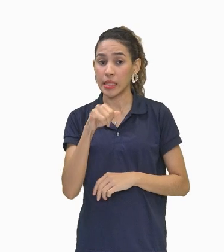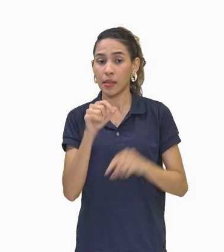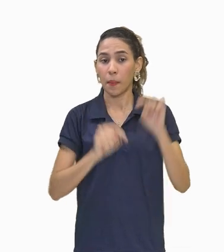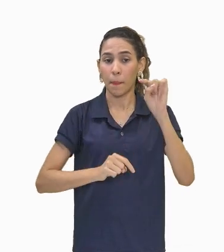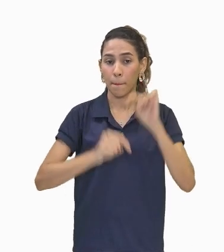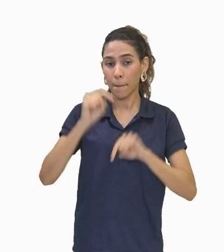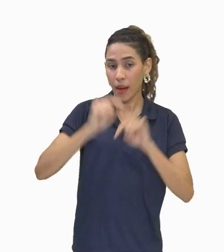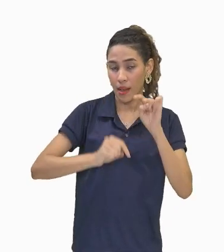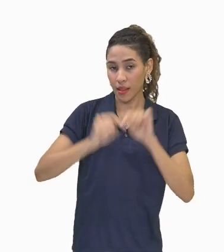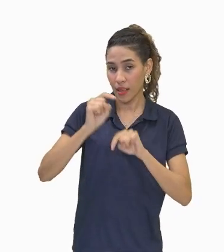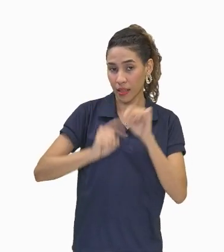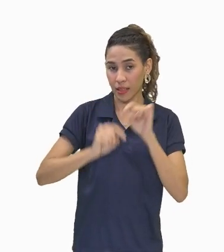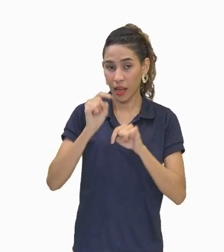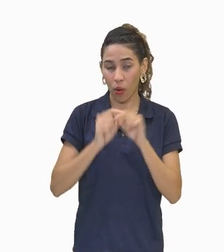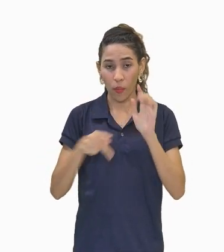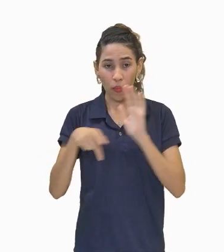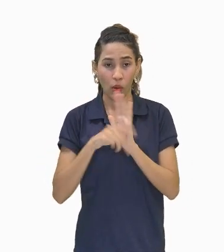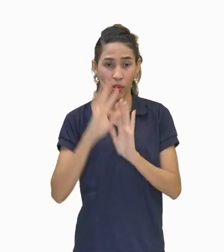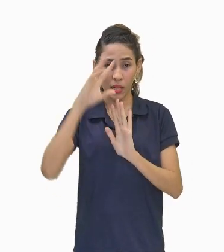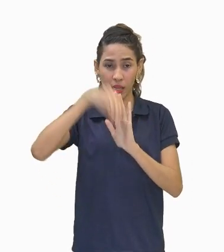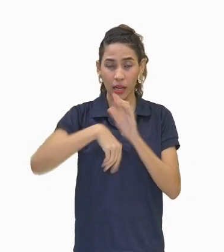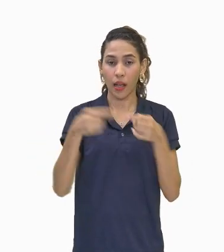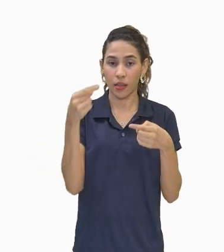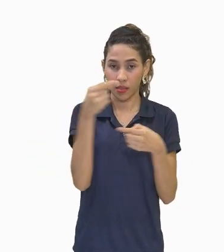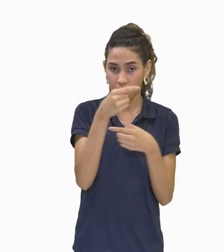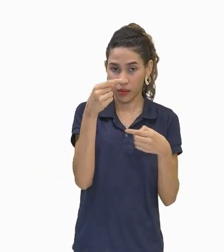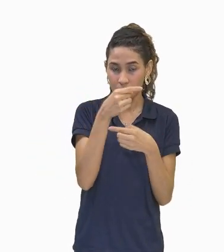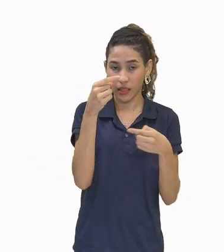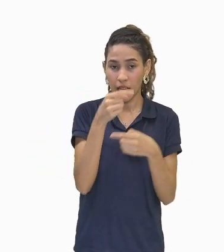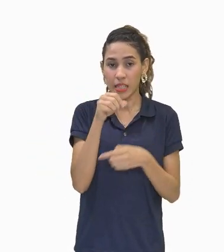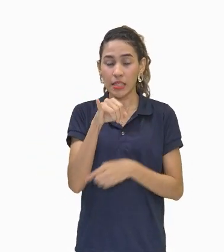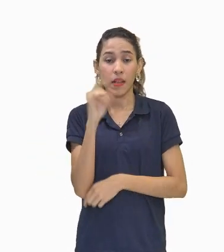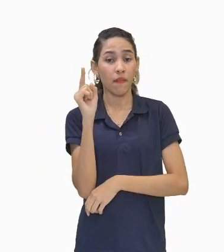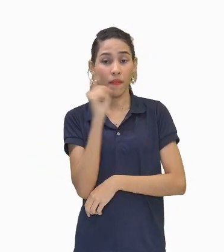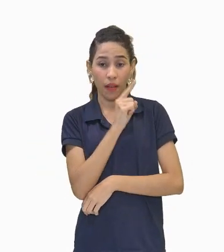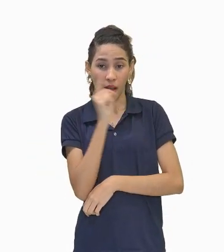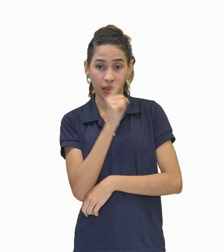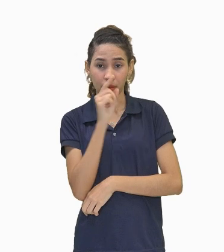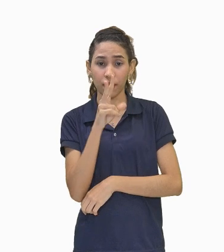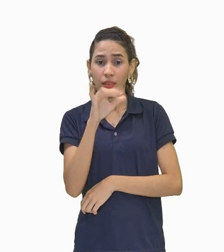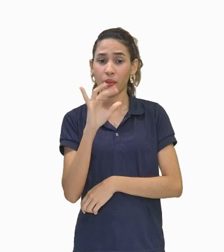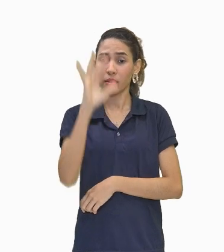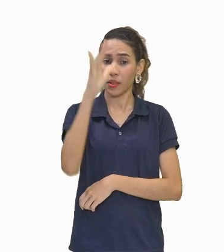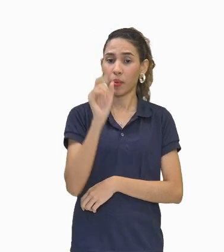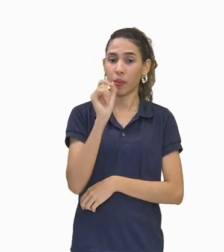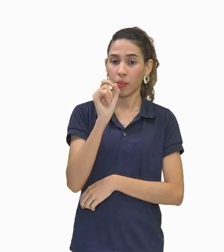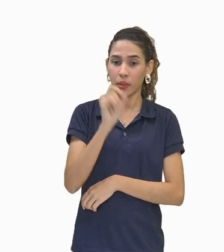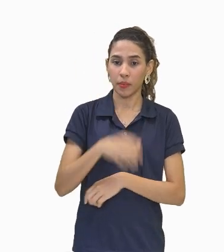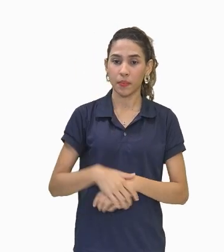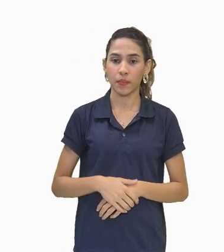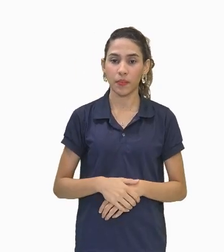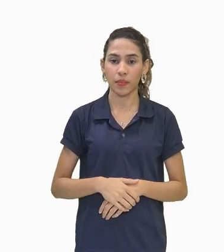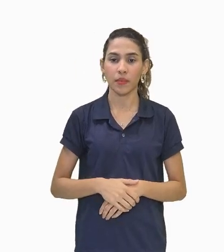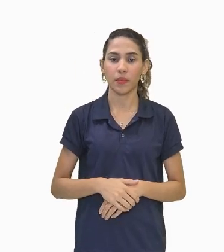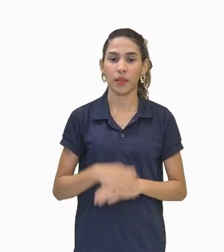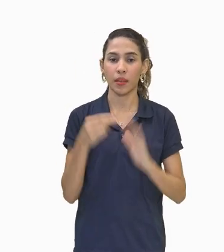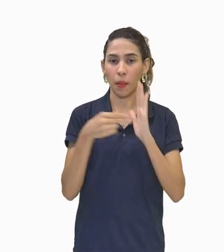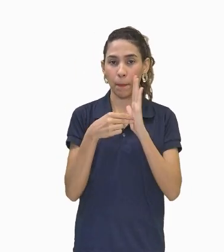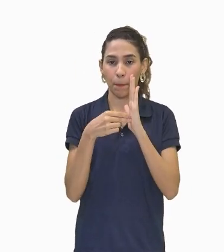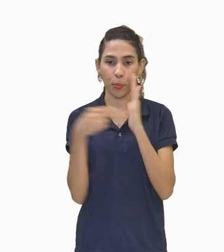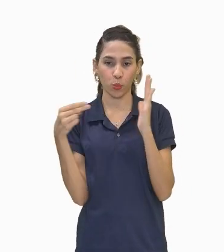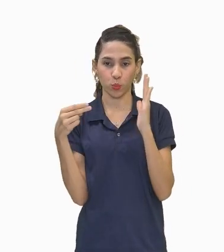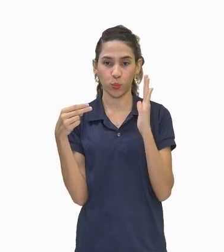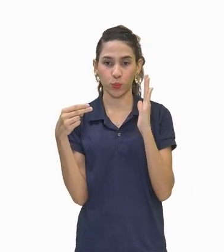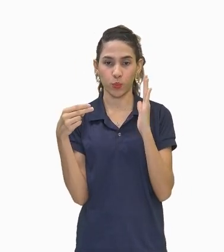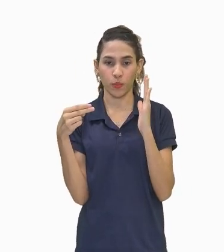vai acontecer? Ele é desconectado e ele não vai interromper o fluxo de corrente nos outros